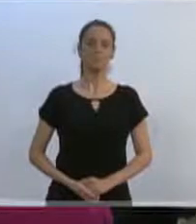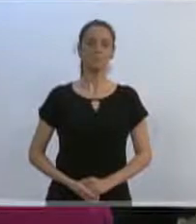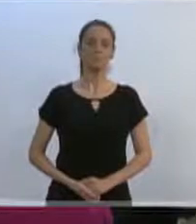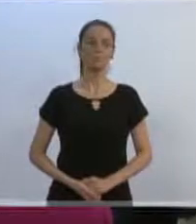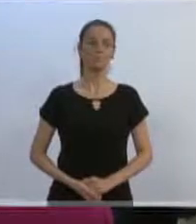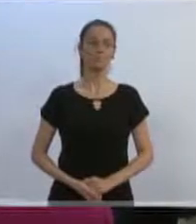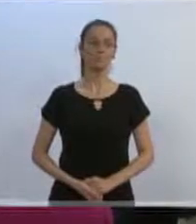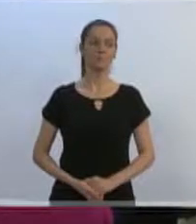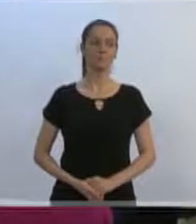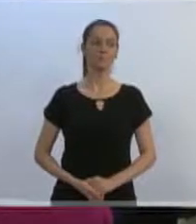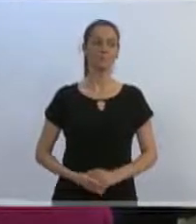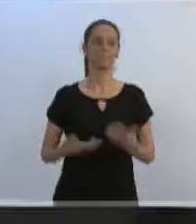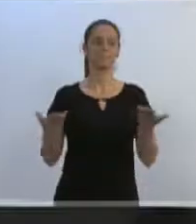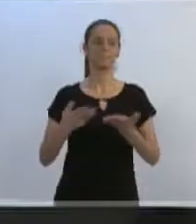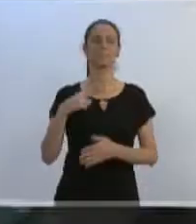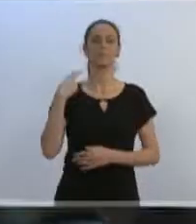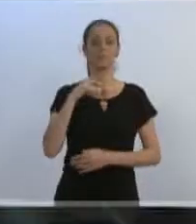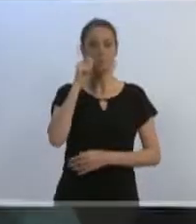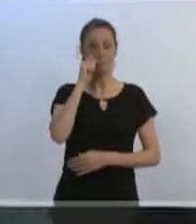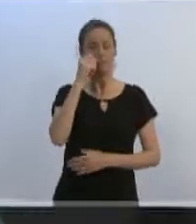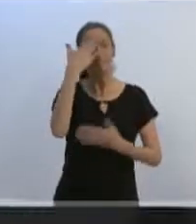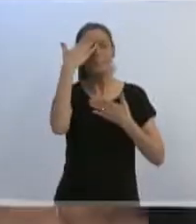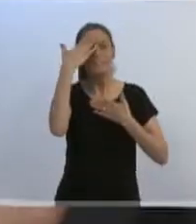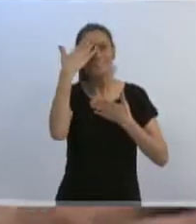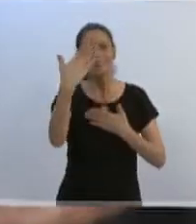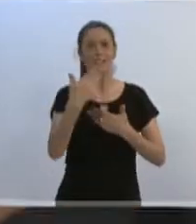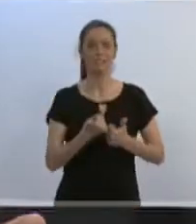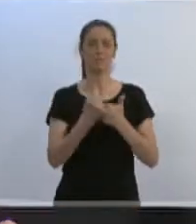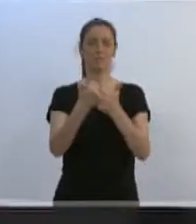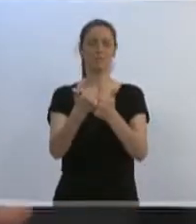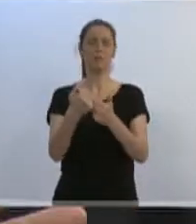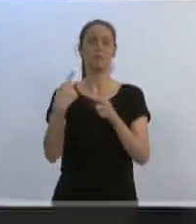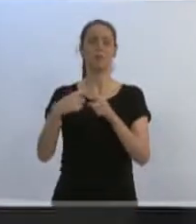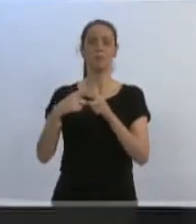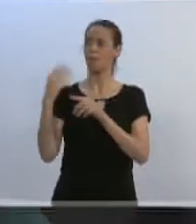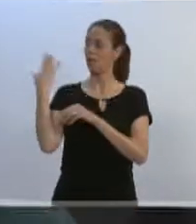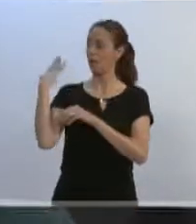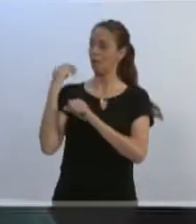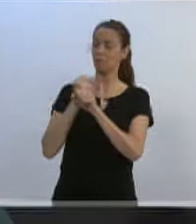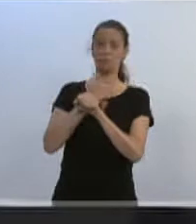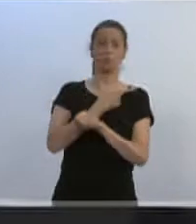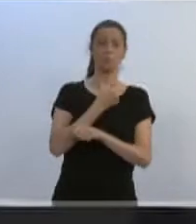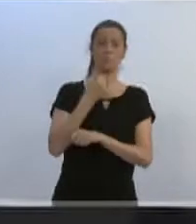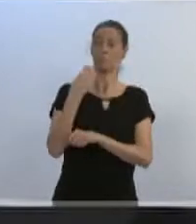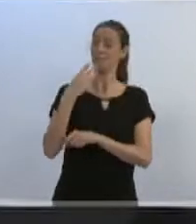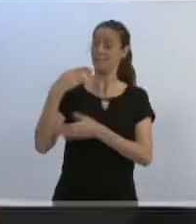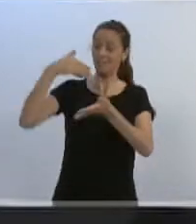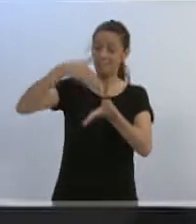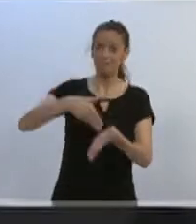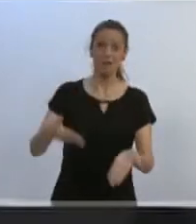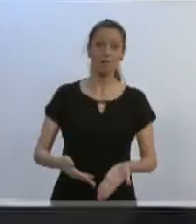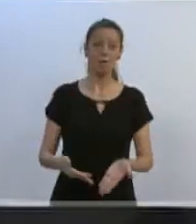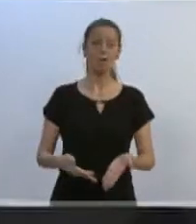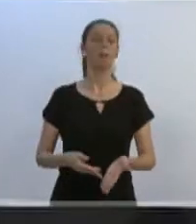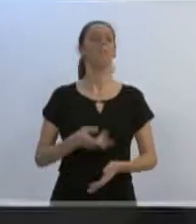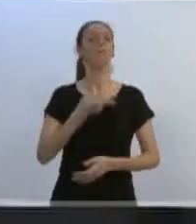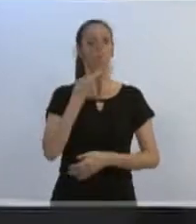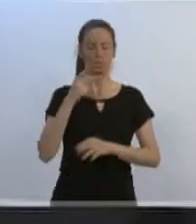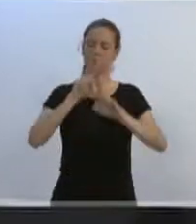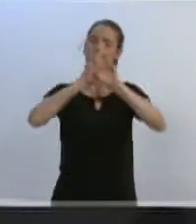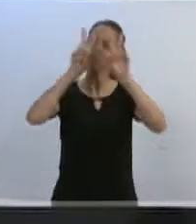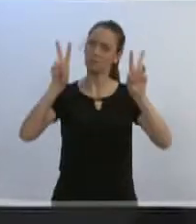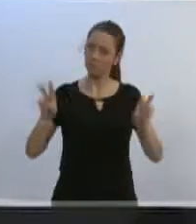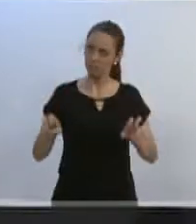na economia o primeiro obrigado pelo apoio até porque desde 2013 e o vereador disse a testemunha a gente vem tratando sobre essa que